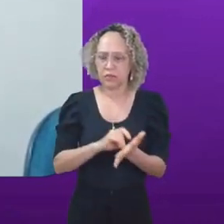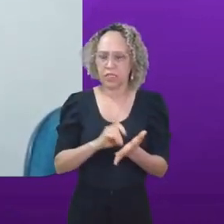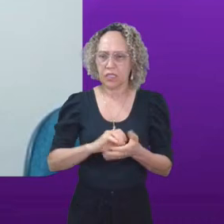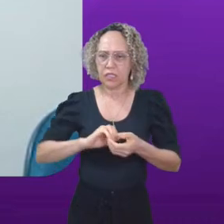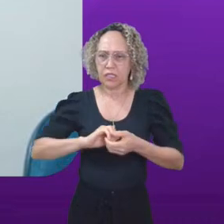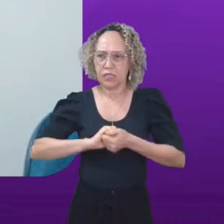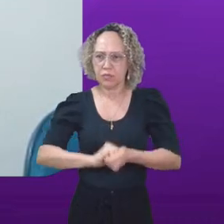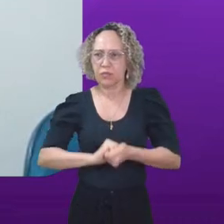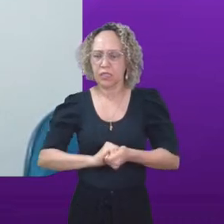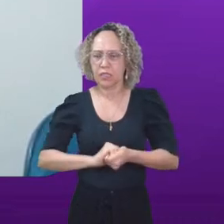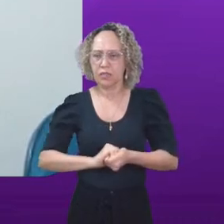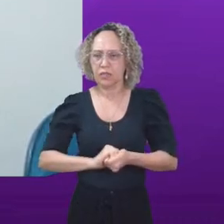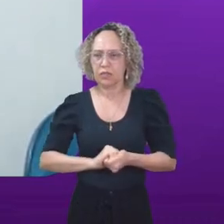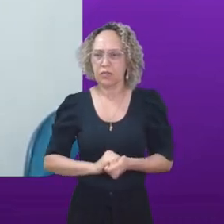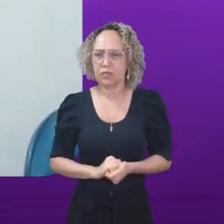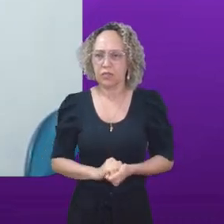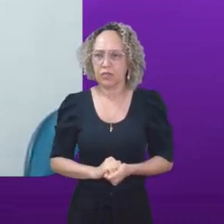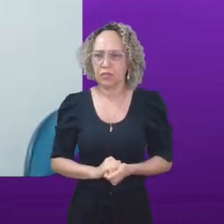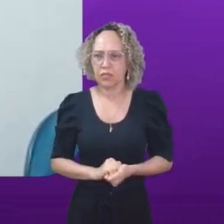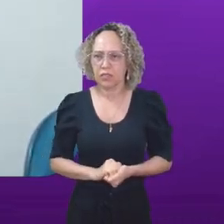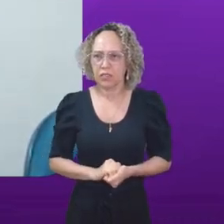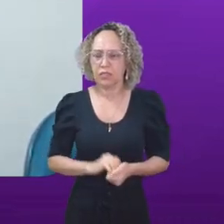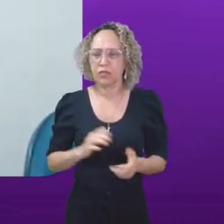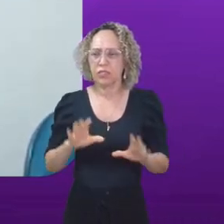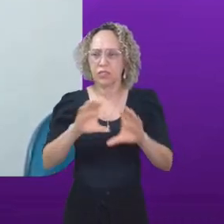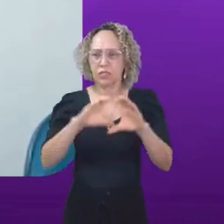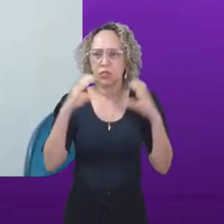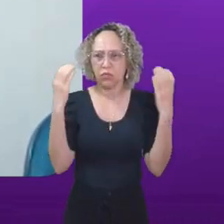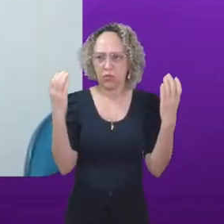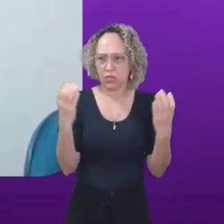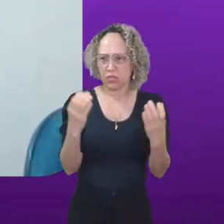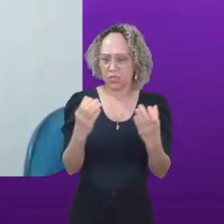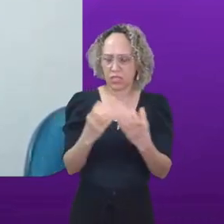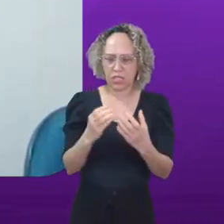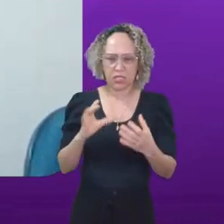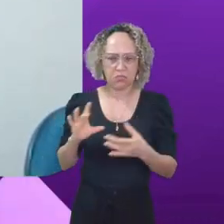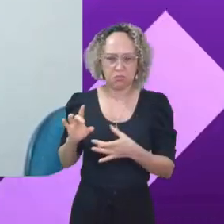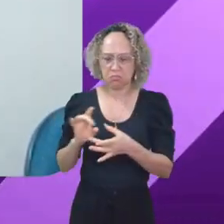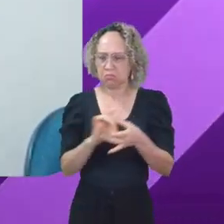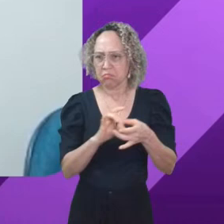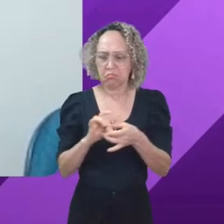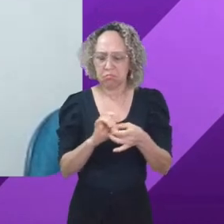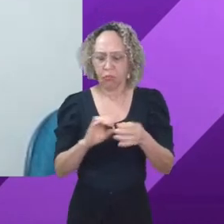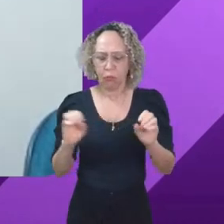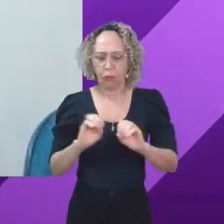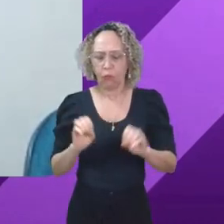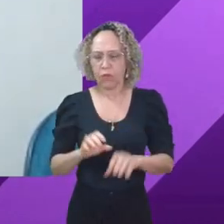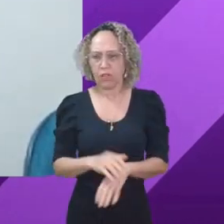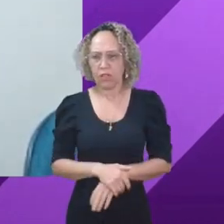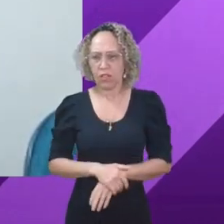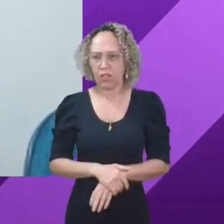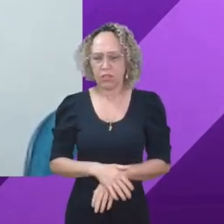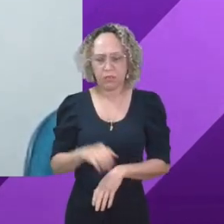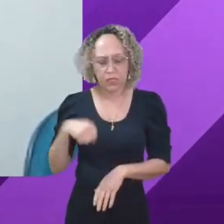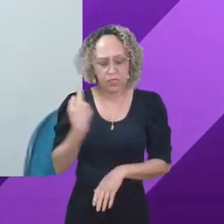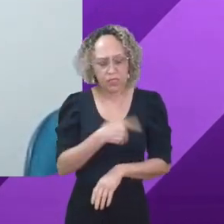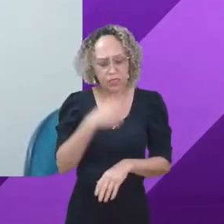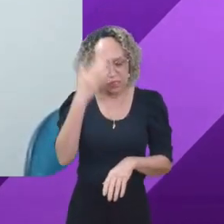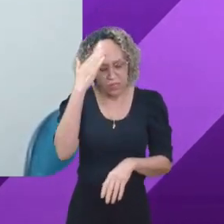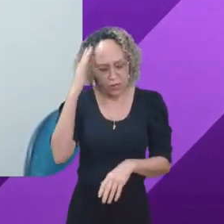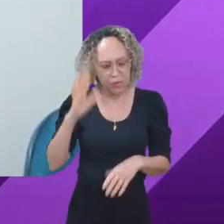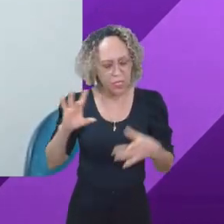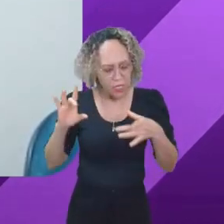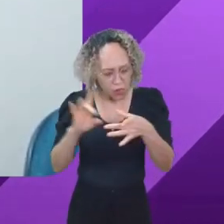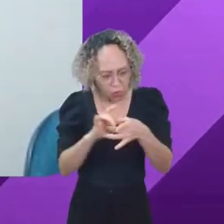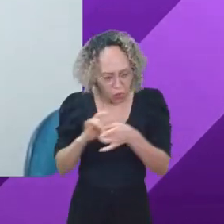mãos, porque enquanto as comunidades elas não se unirem, elas saberem que as lutas são iguais, talvez